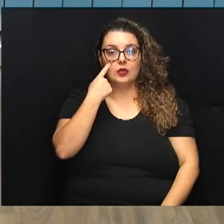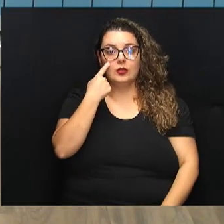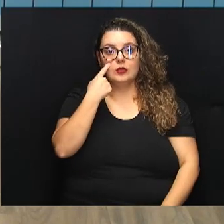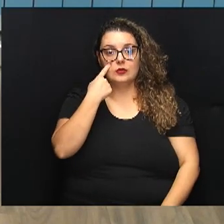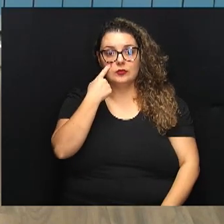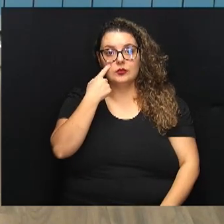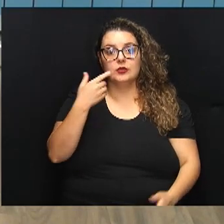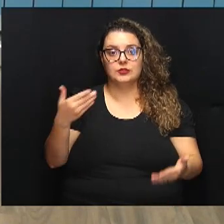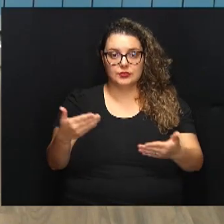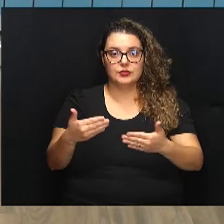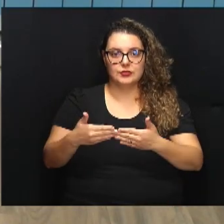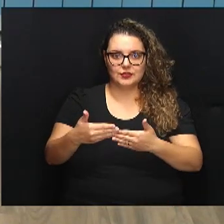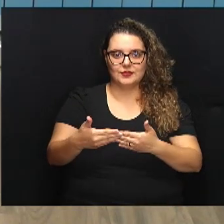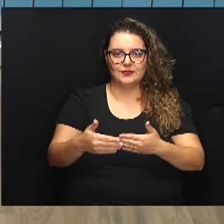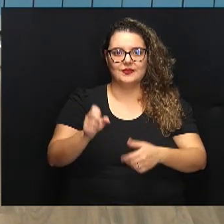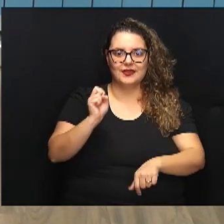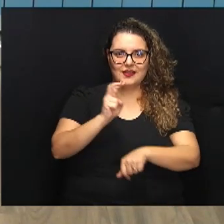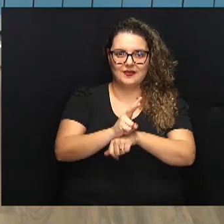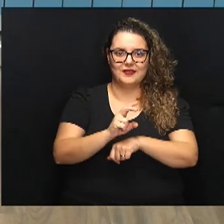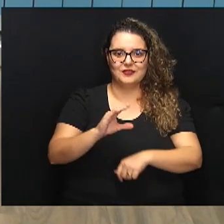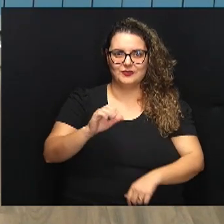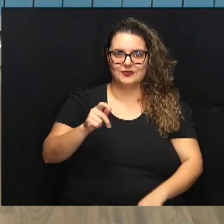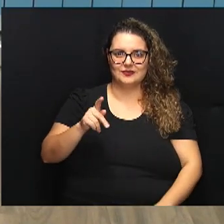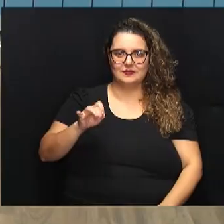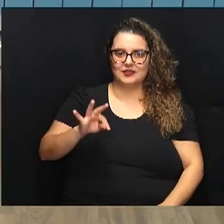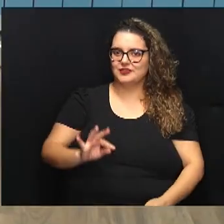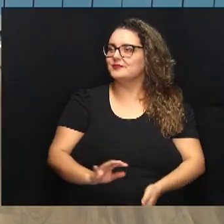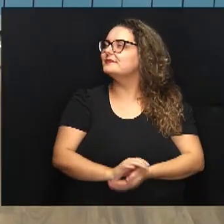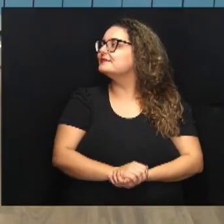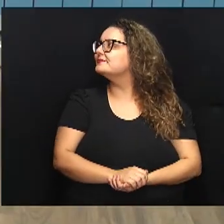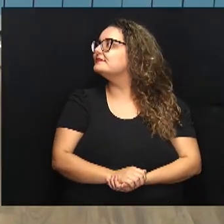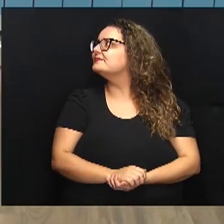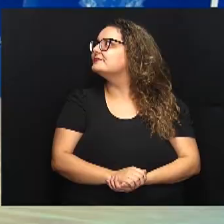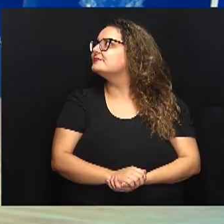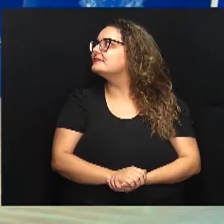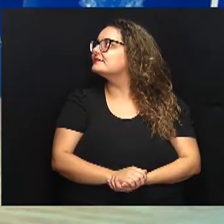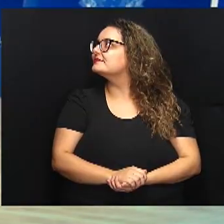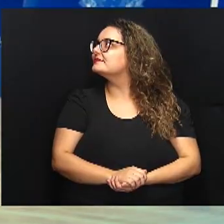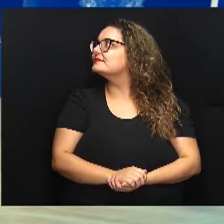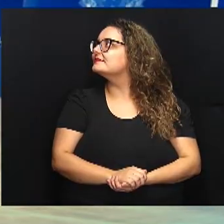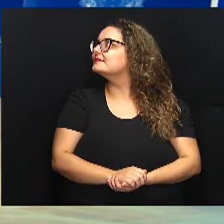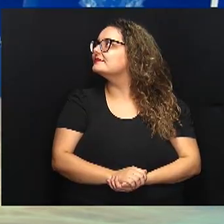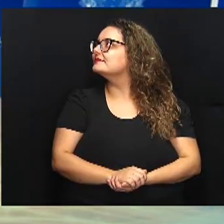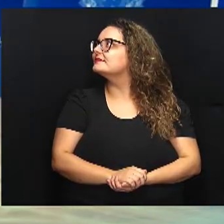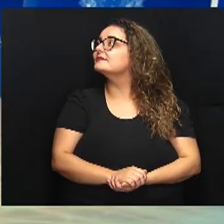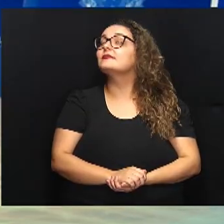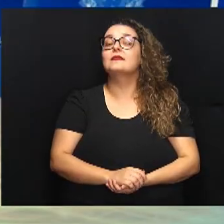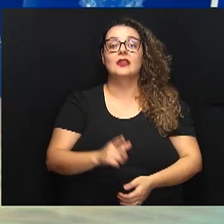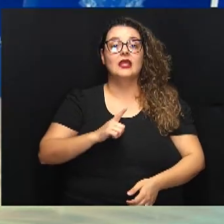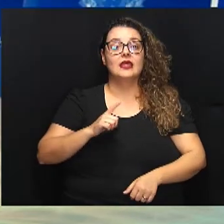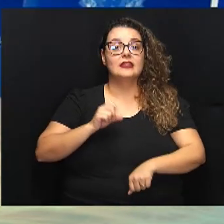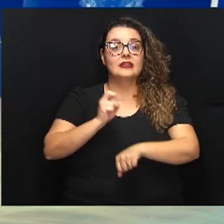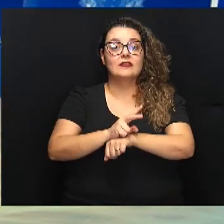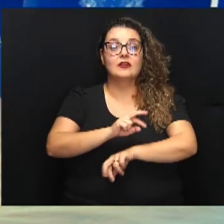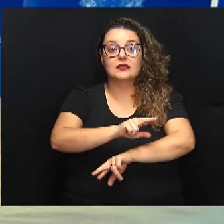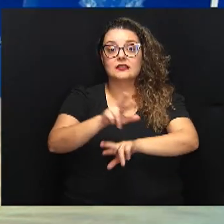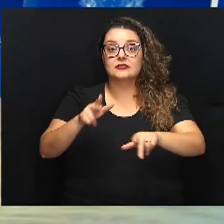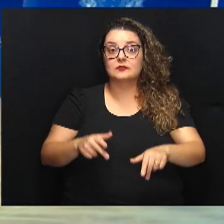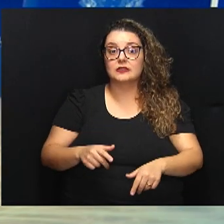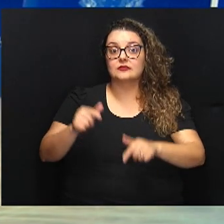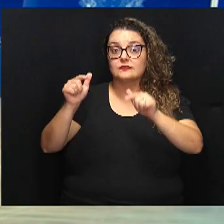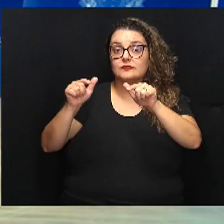partir de agora as vagas do CEPAT. Há vagas para